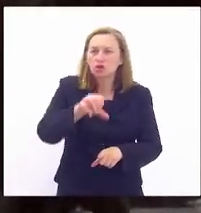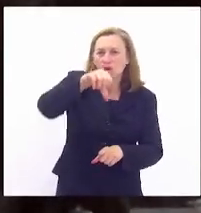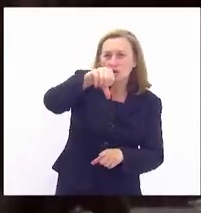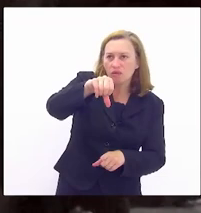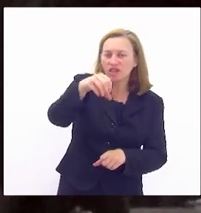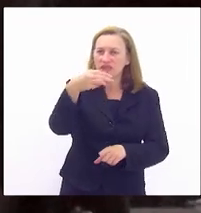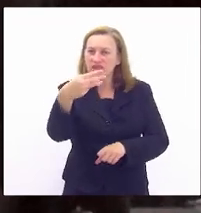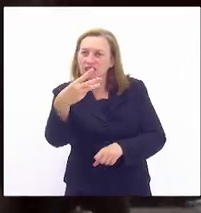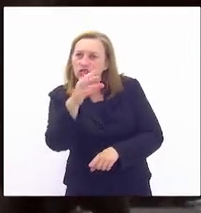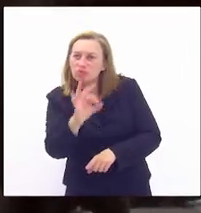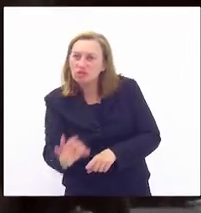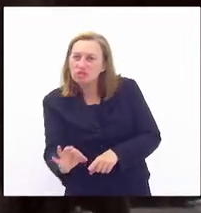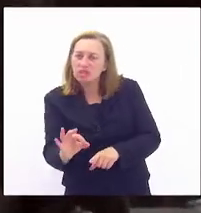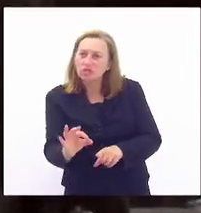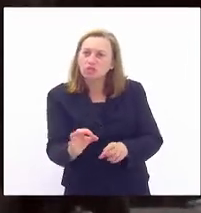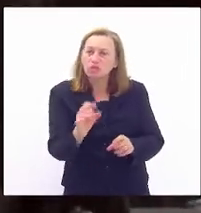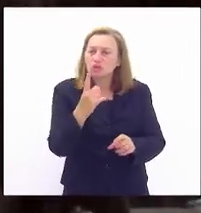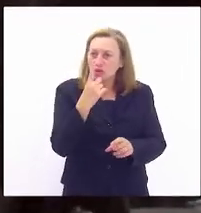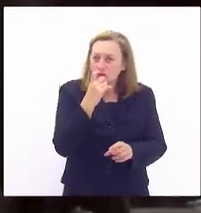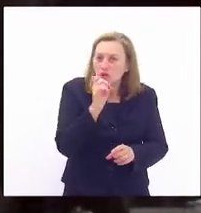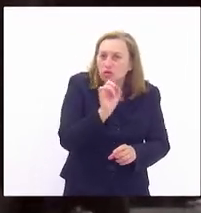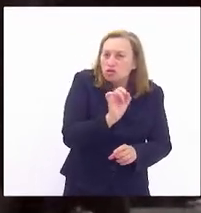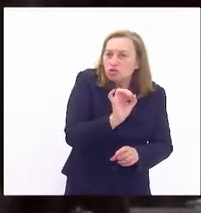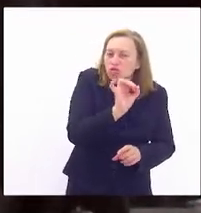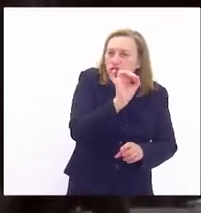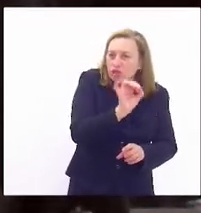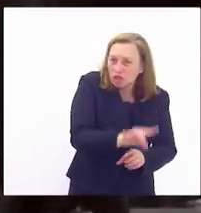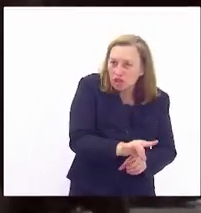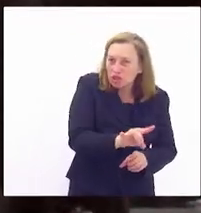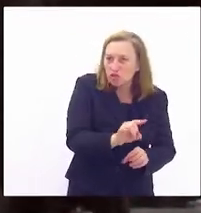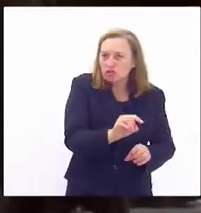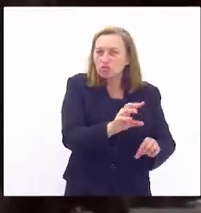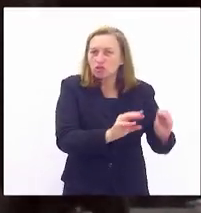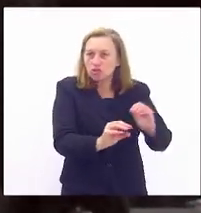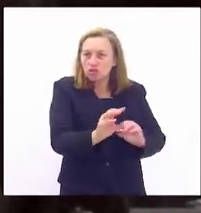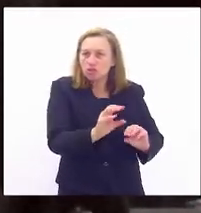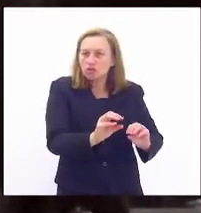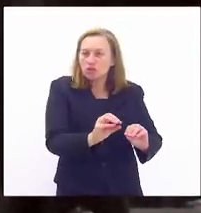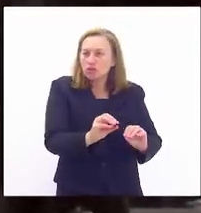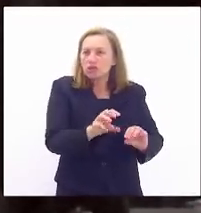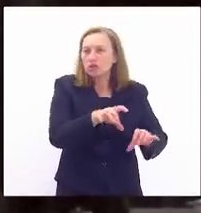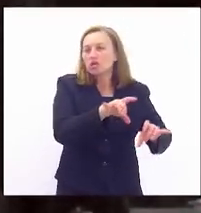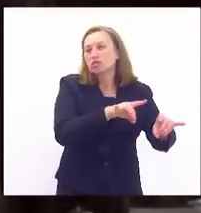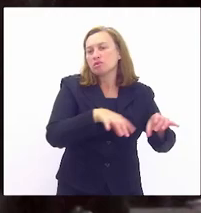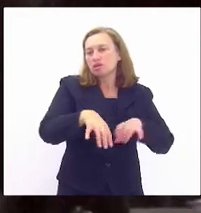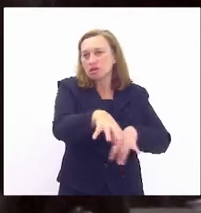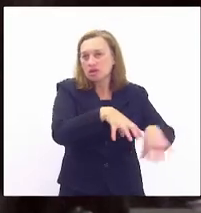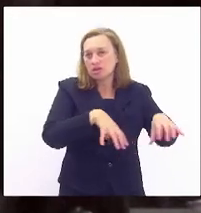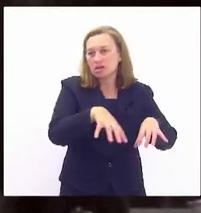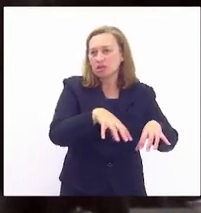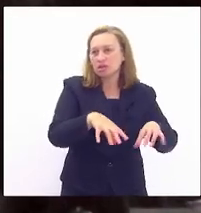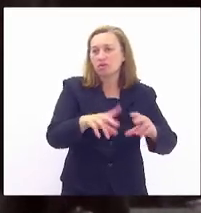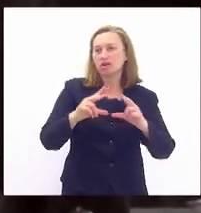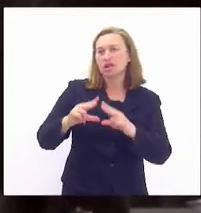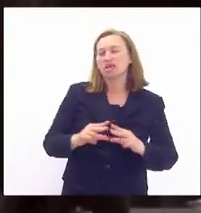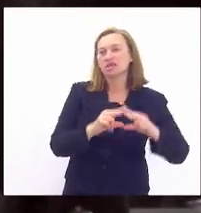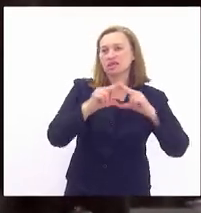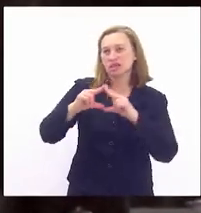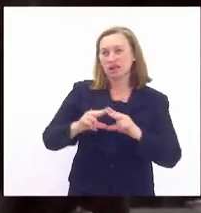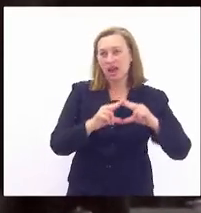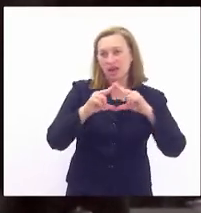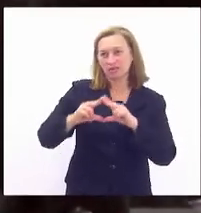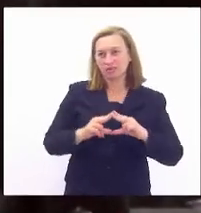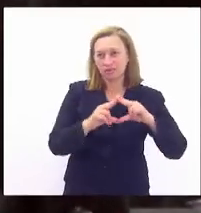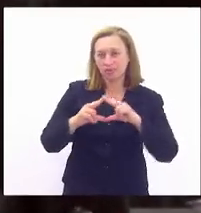93% dos resíduos gerados na CSN são reciclados internamente, através dos processos de solidarização.